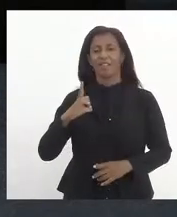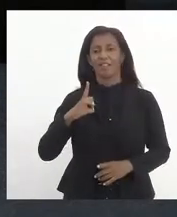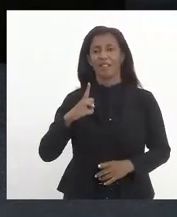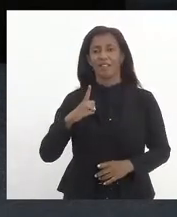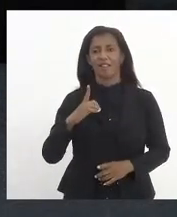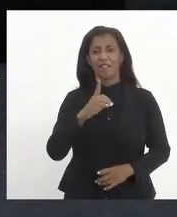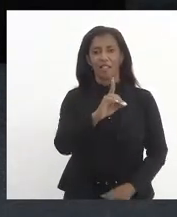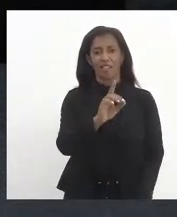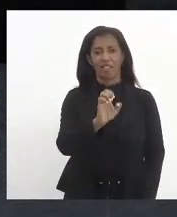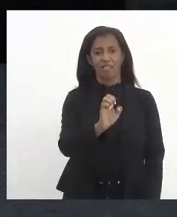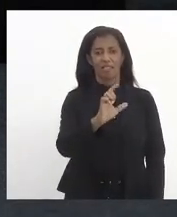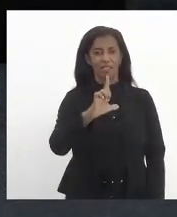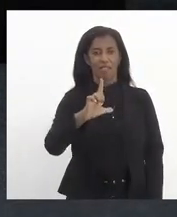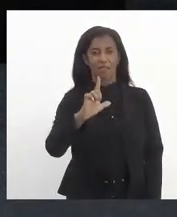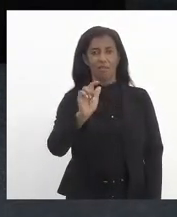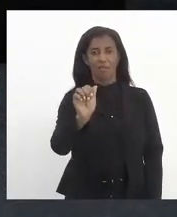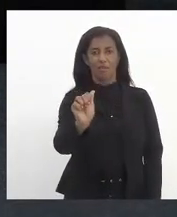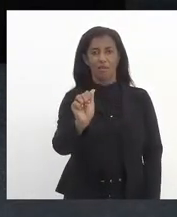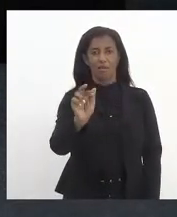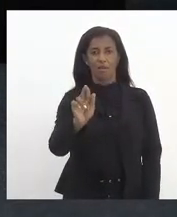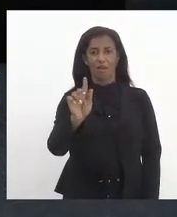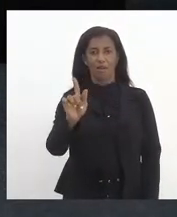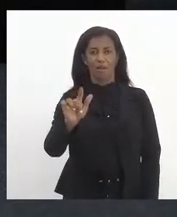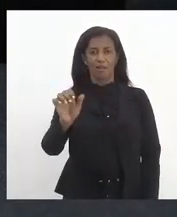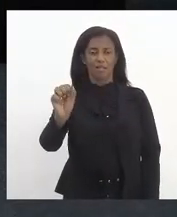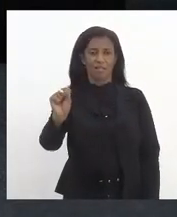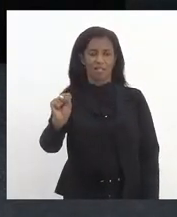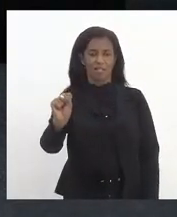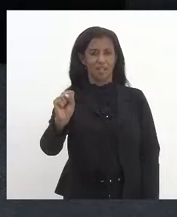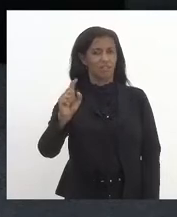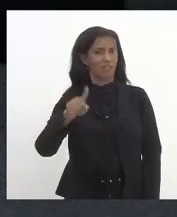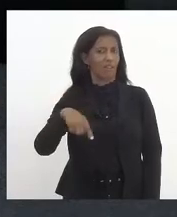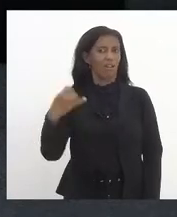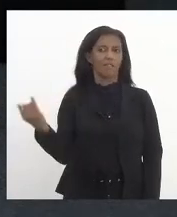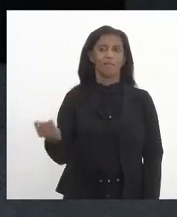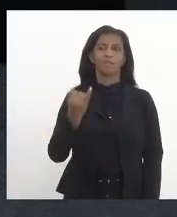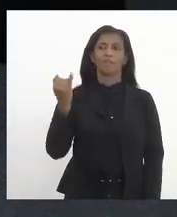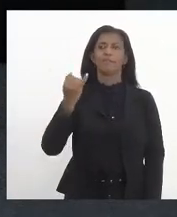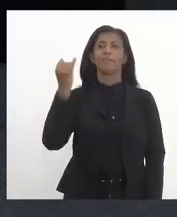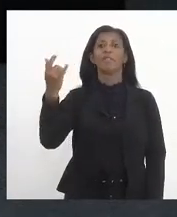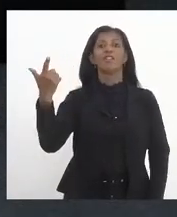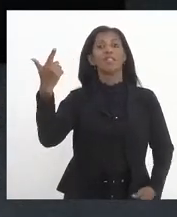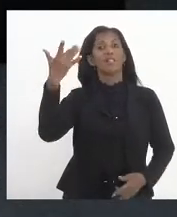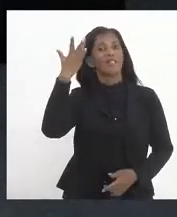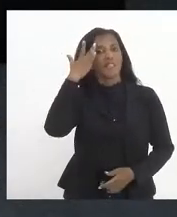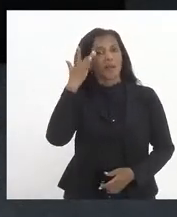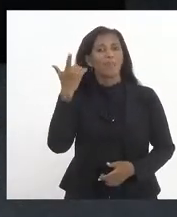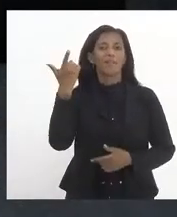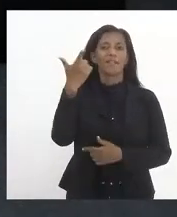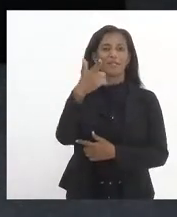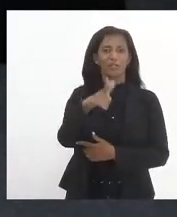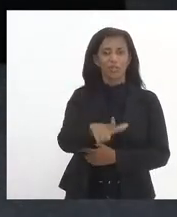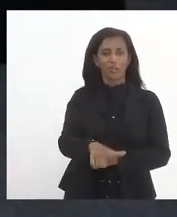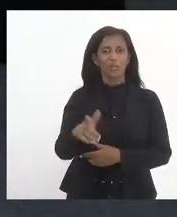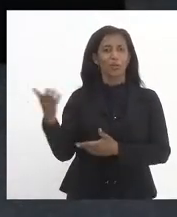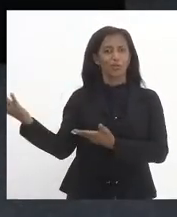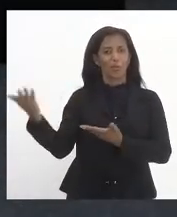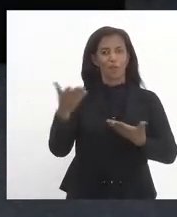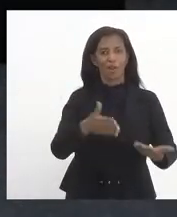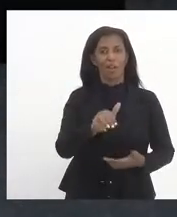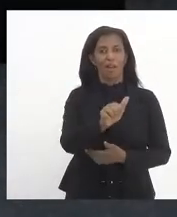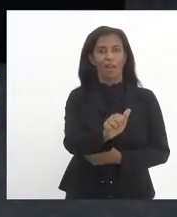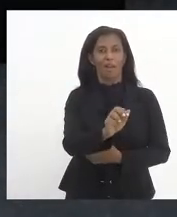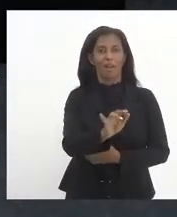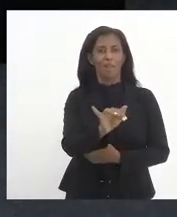com Del Garcês, ator super importante, e amanhã vamos vislumbrar aqui uma comenda Abdias